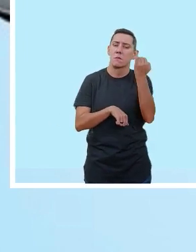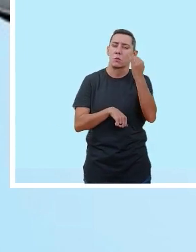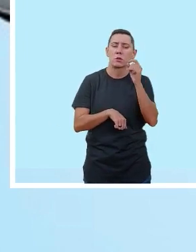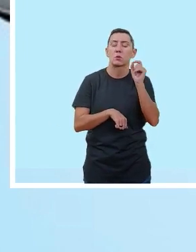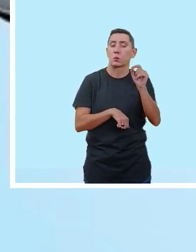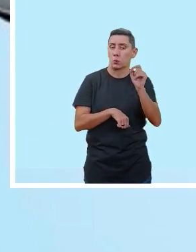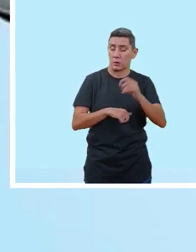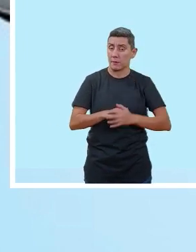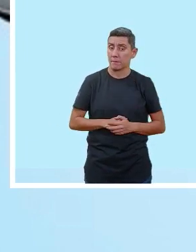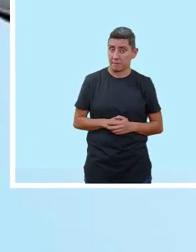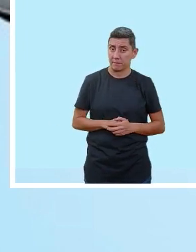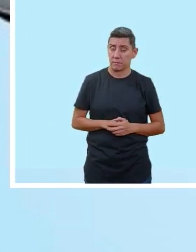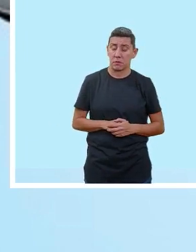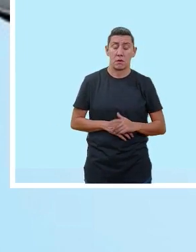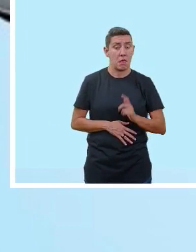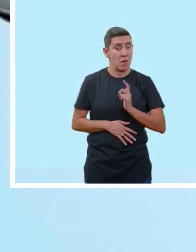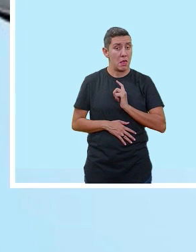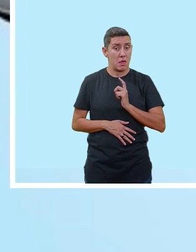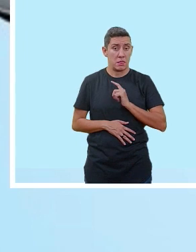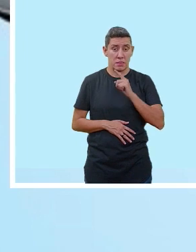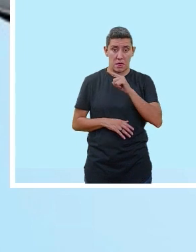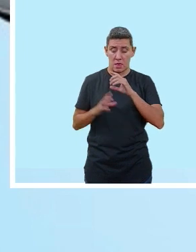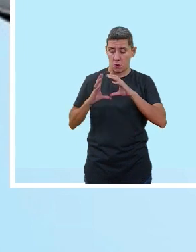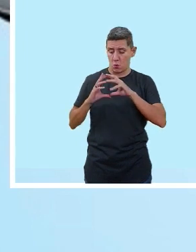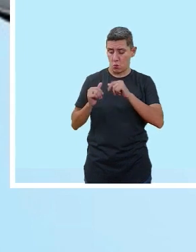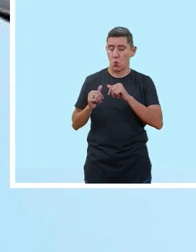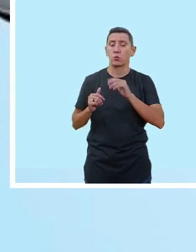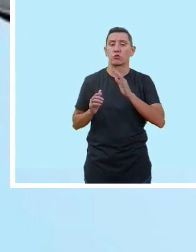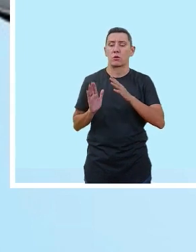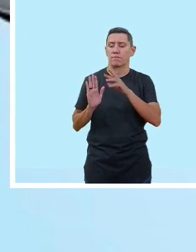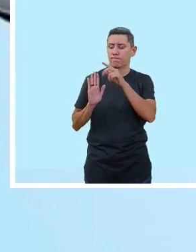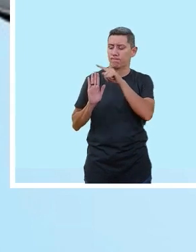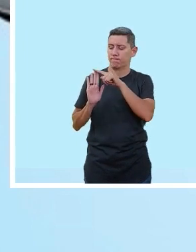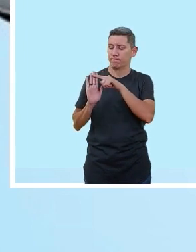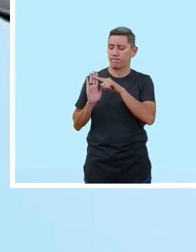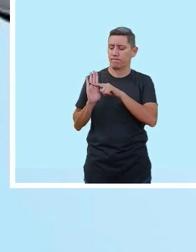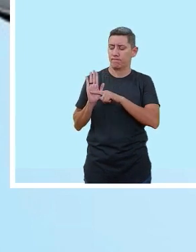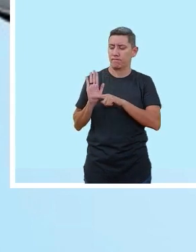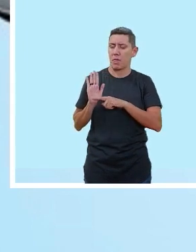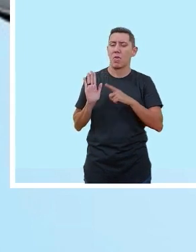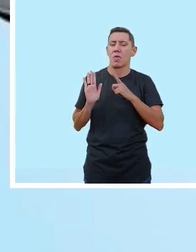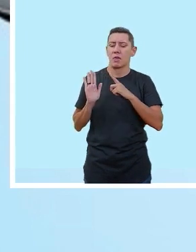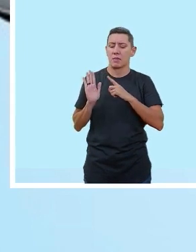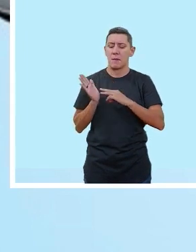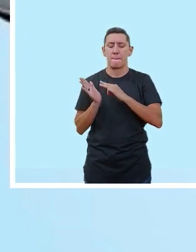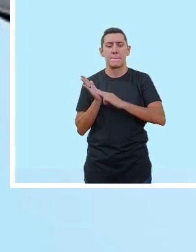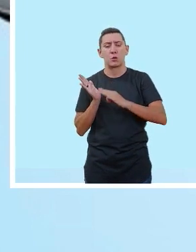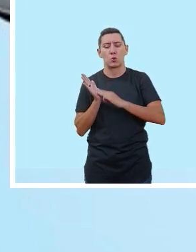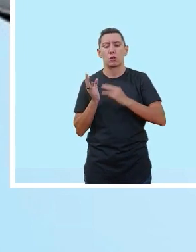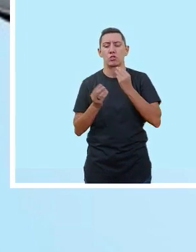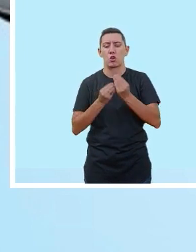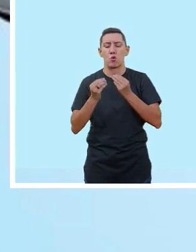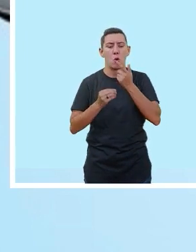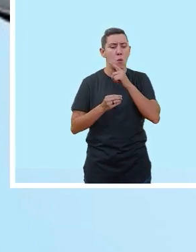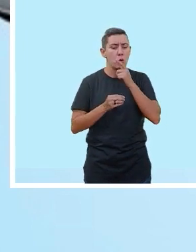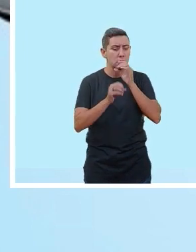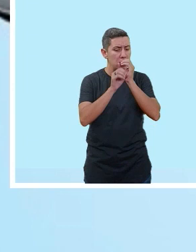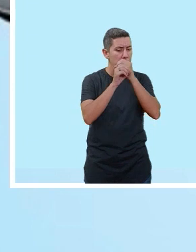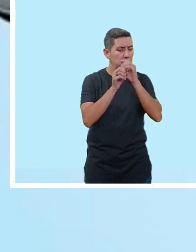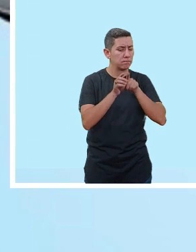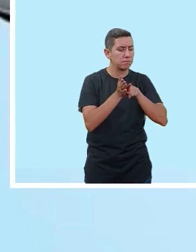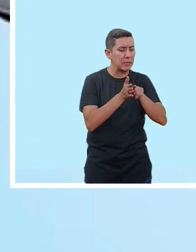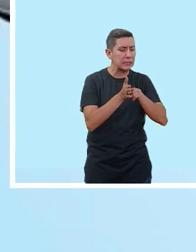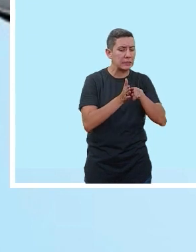que existe uma metodologia global para avaliar a emissão de empresas, indivíduos e